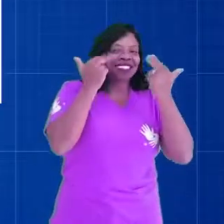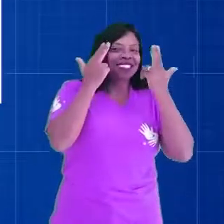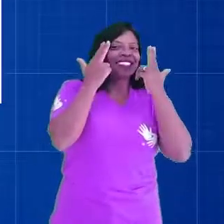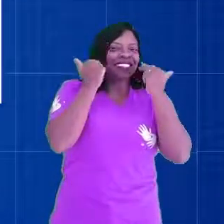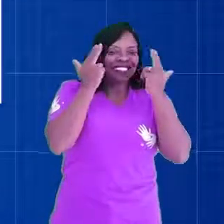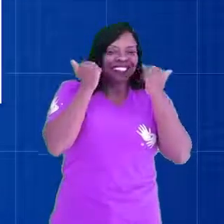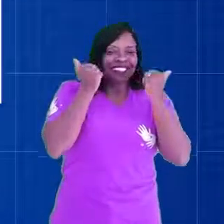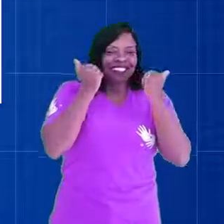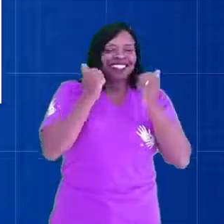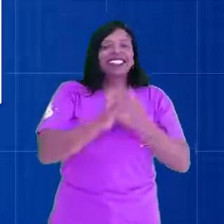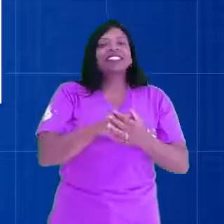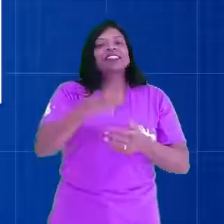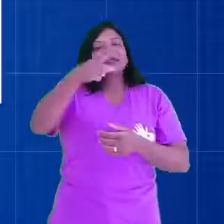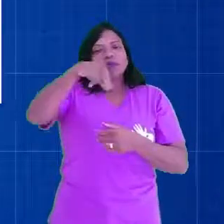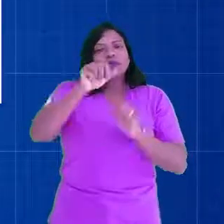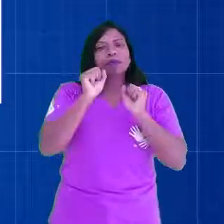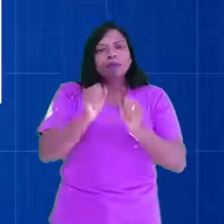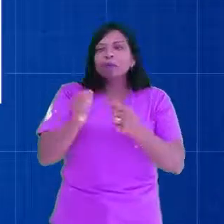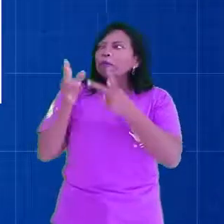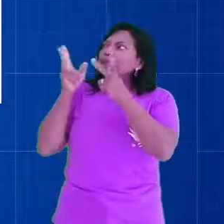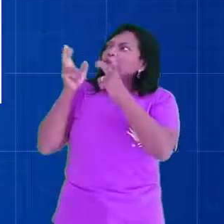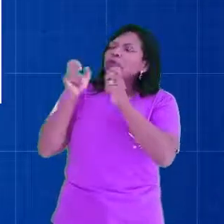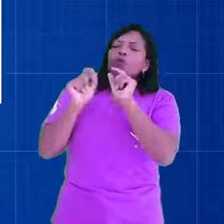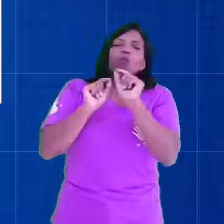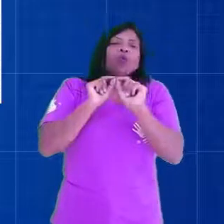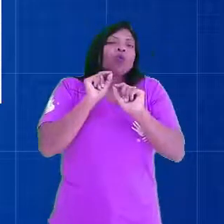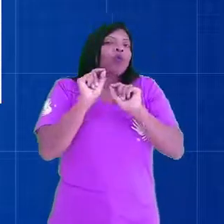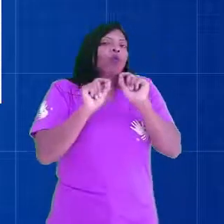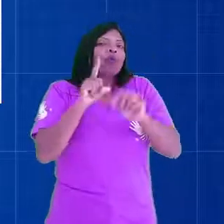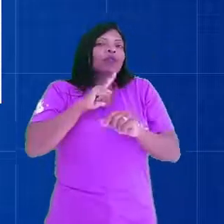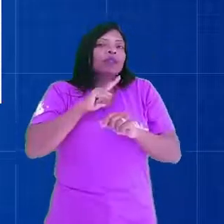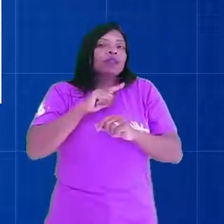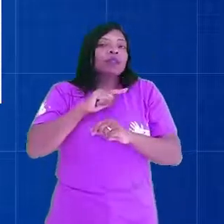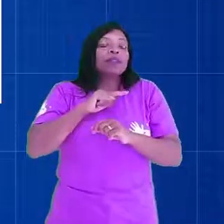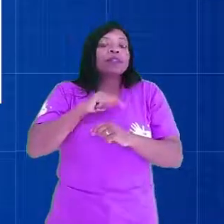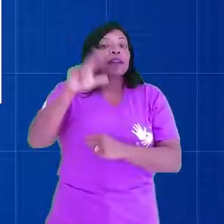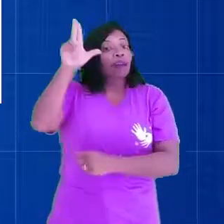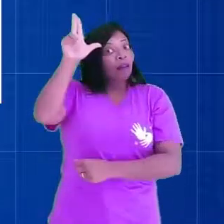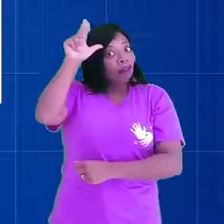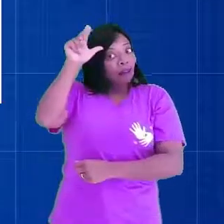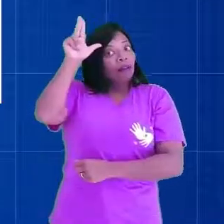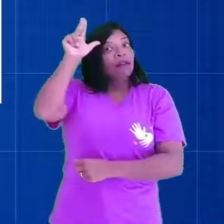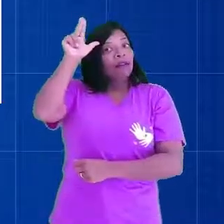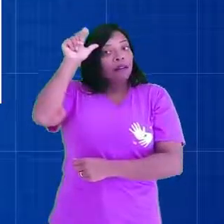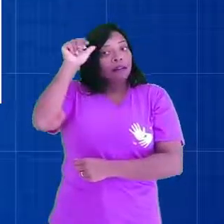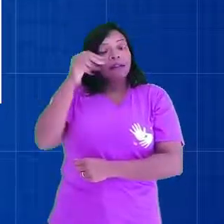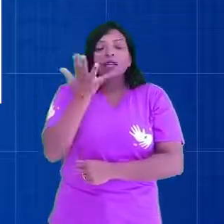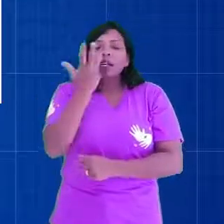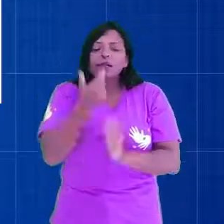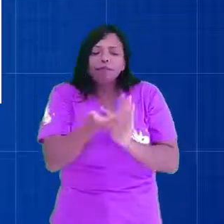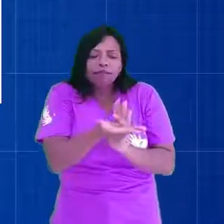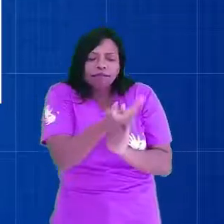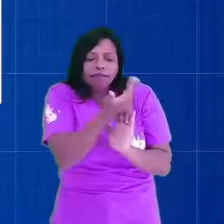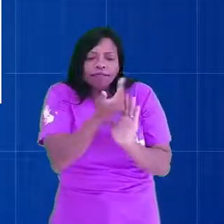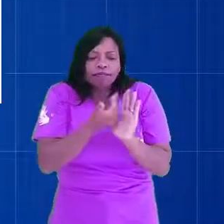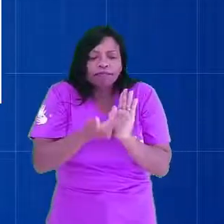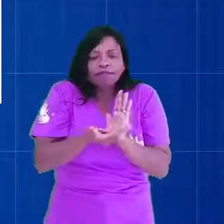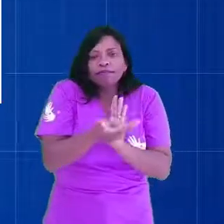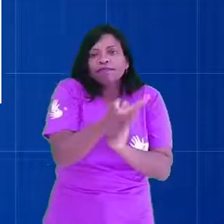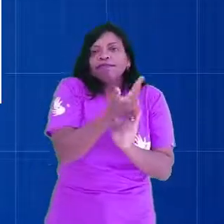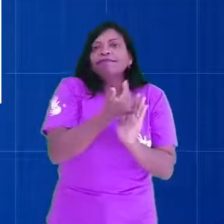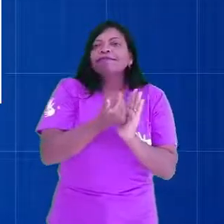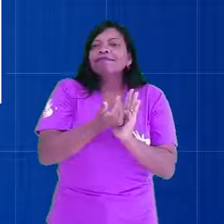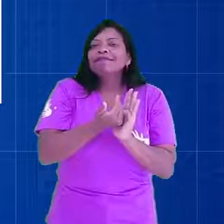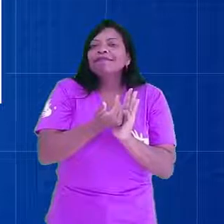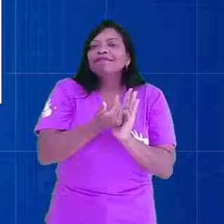Natural. E vocês estão observando ali que é um cavalo, né? E essa criança ali, ela está brincando de fazer